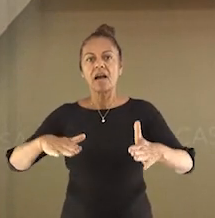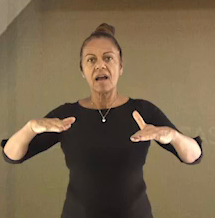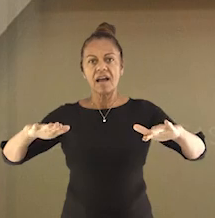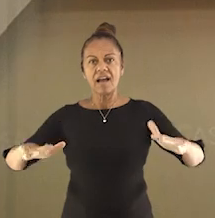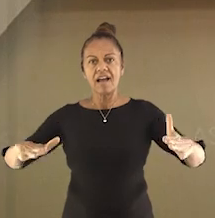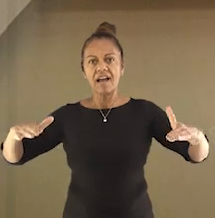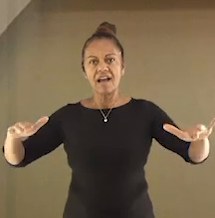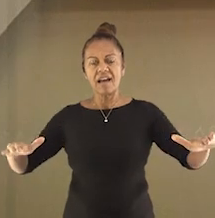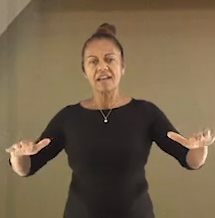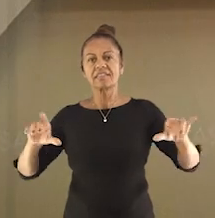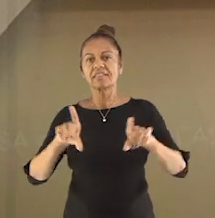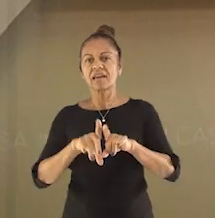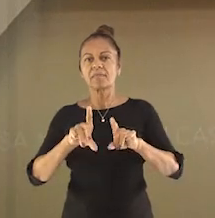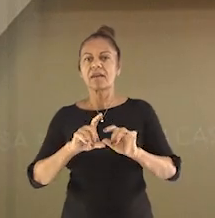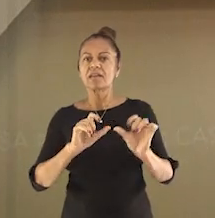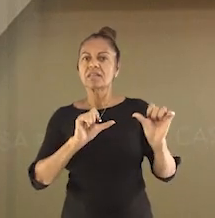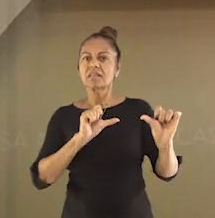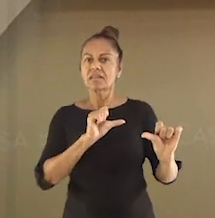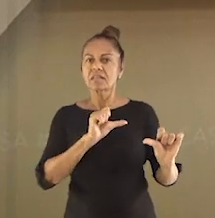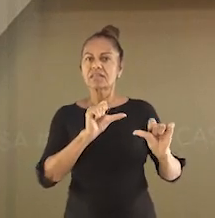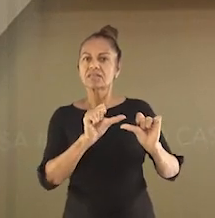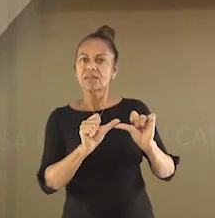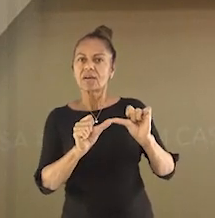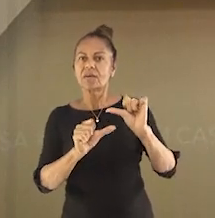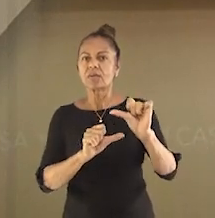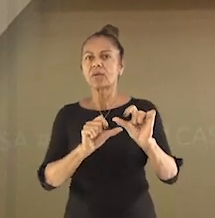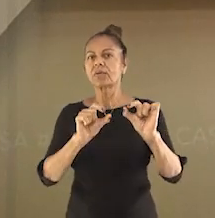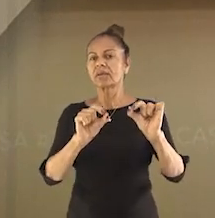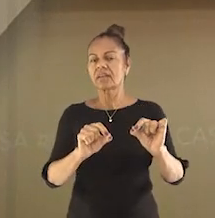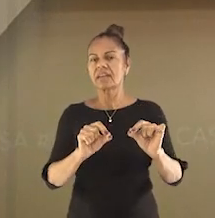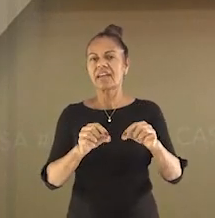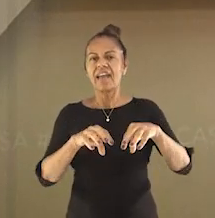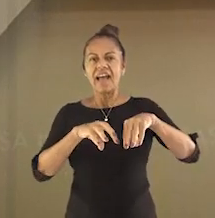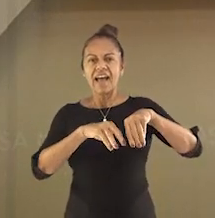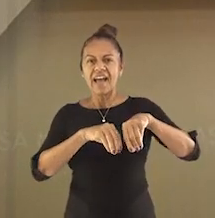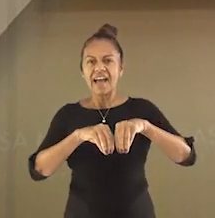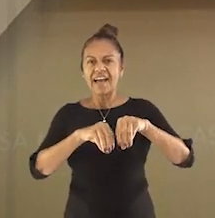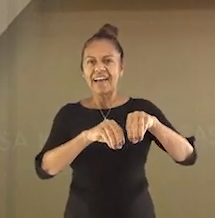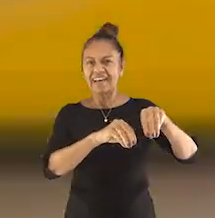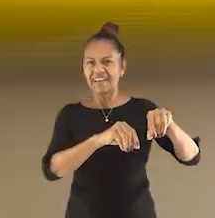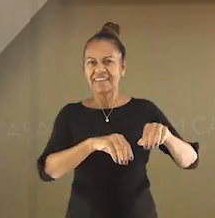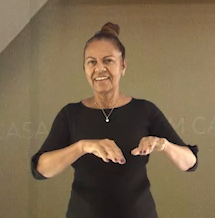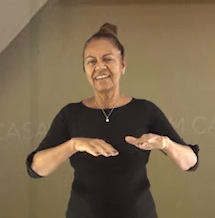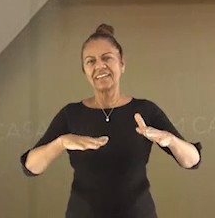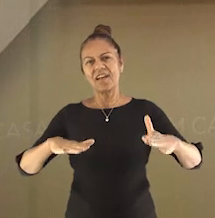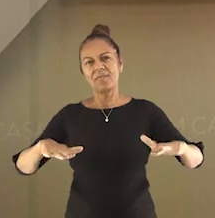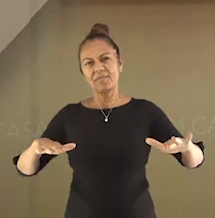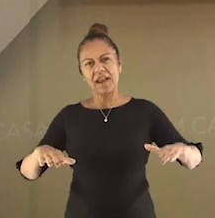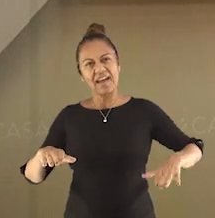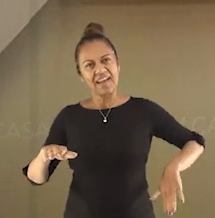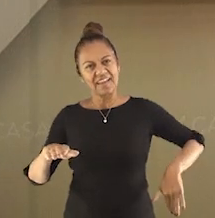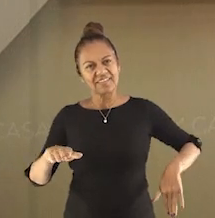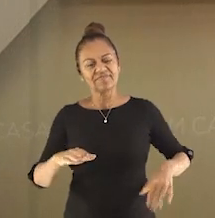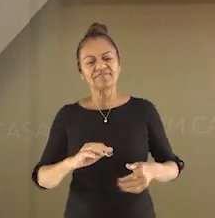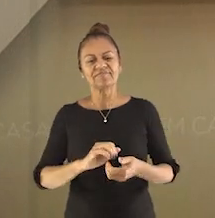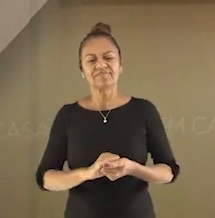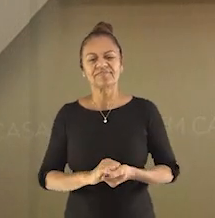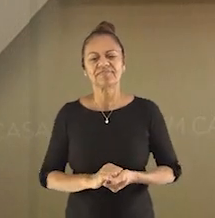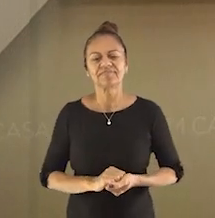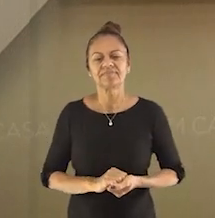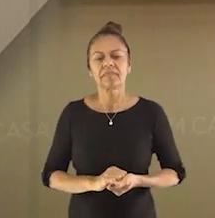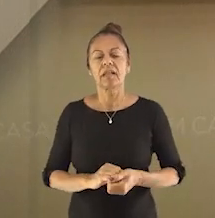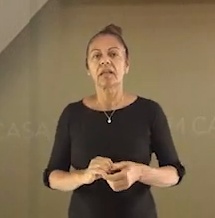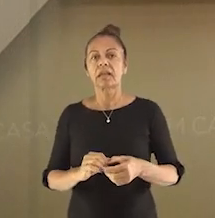pelas ondas do mar transformam-se gradualmente nas areias da praia. E existem várias formas